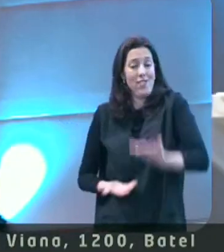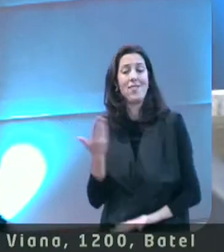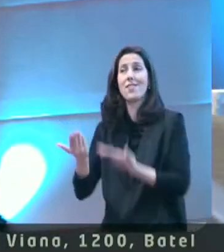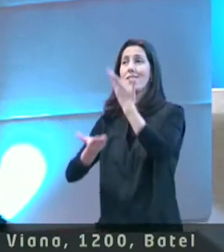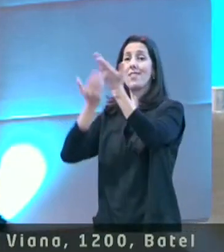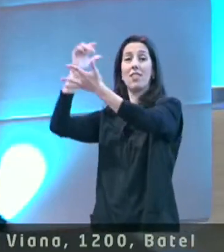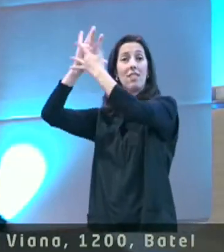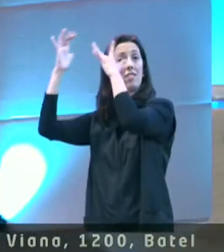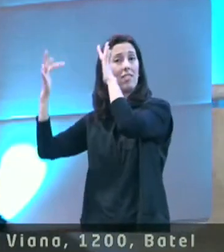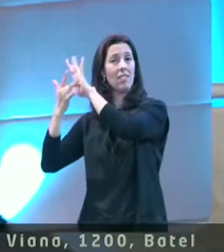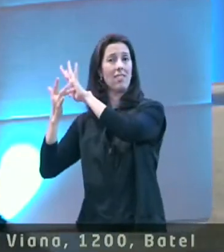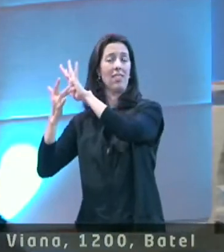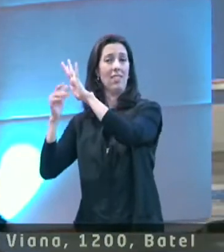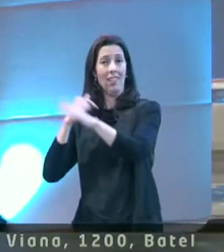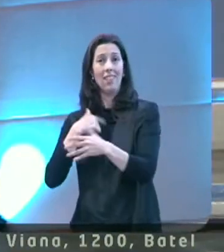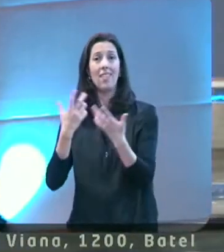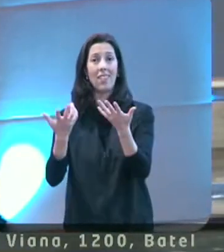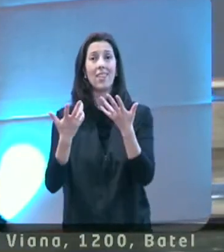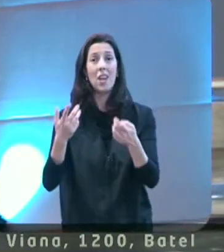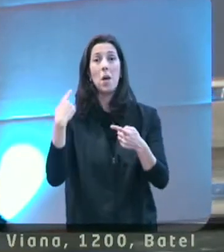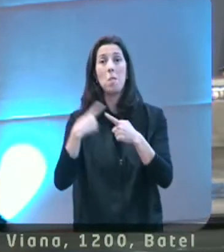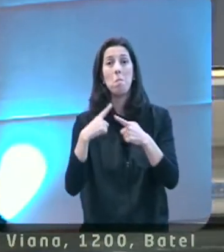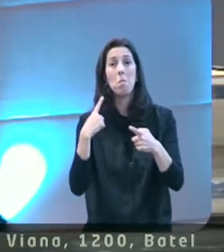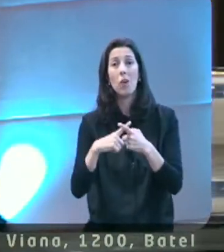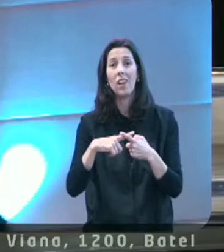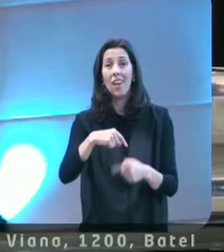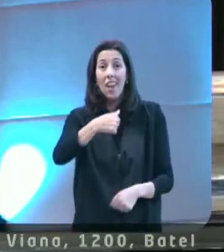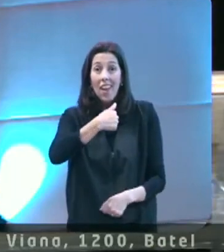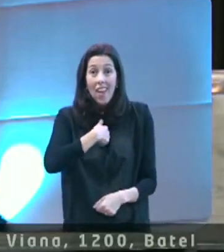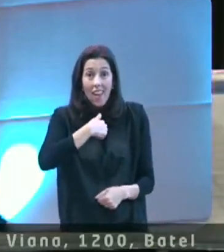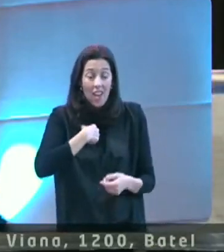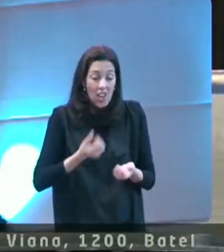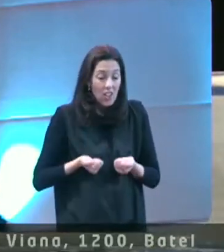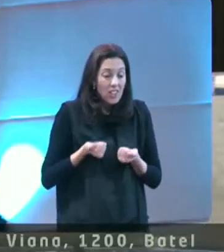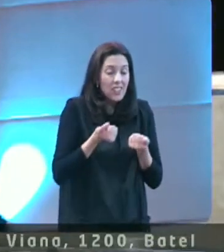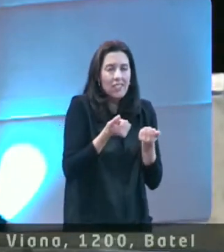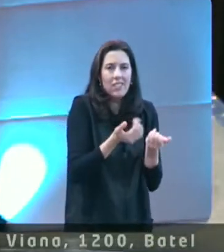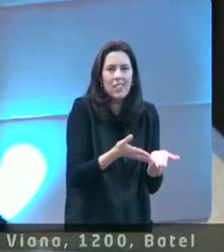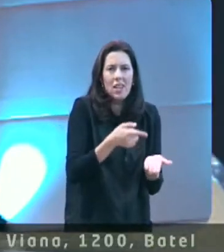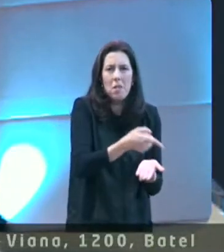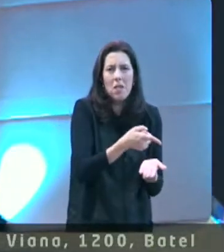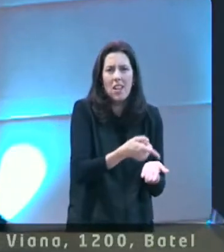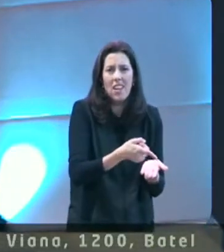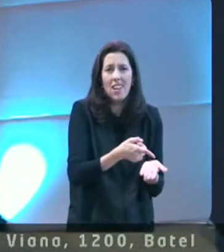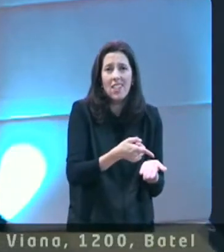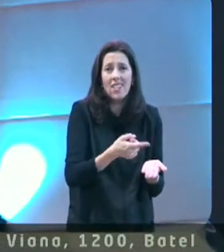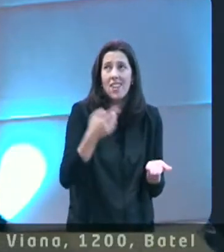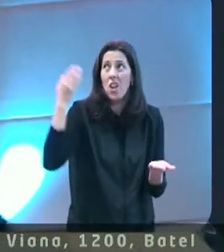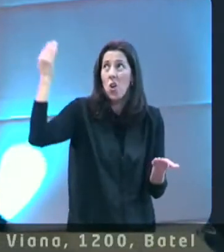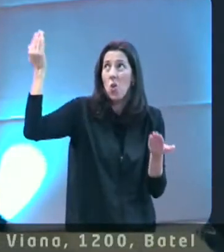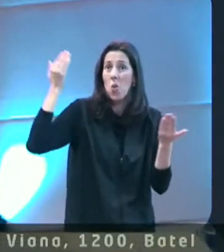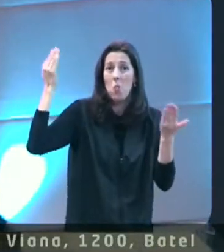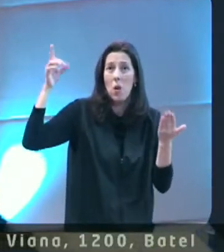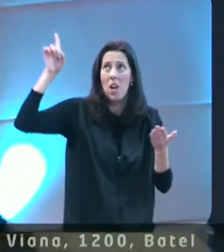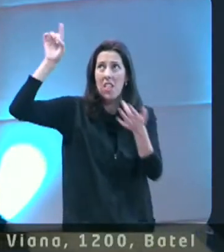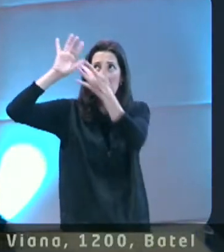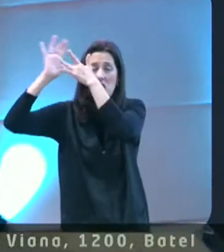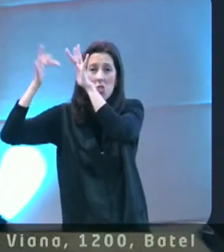Jesus. Porque eu não posso fazer tanto por eles como aquilo que o Senhor Jesus